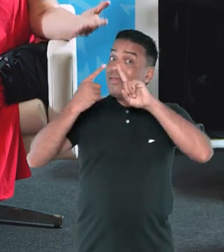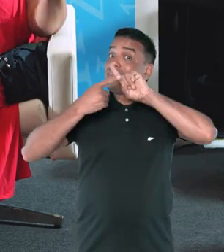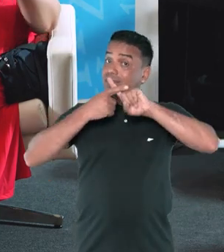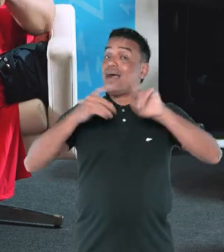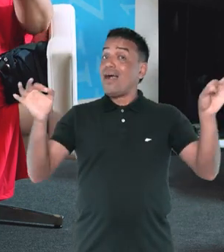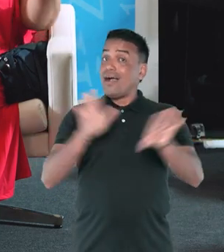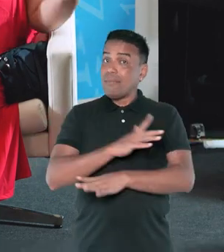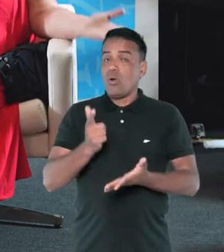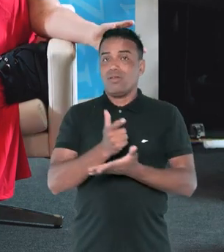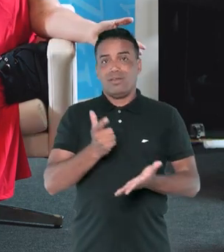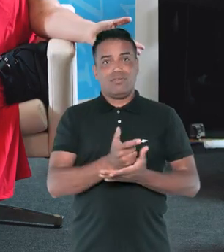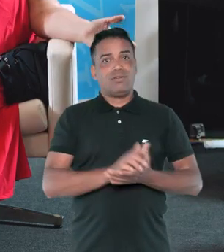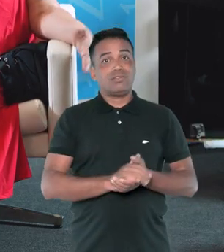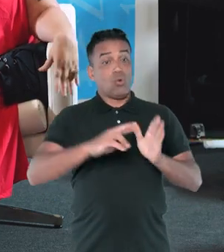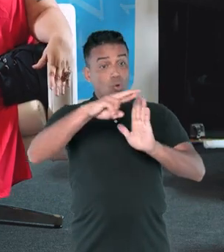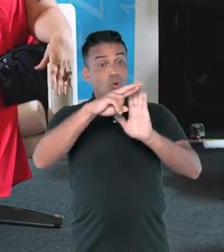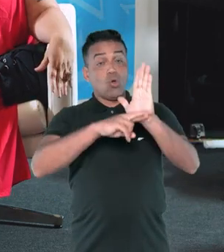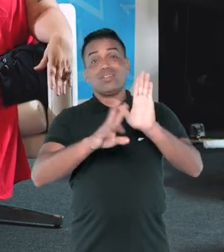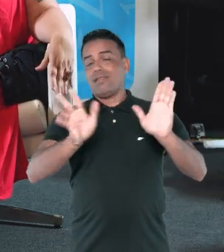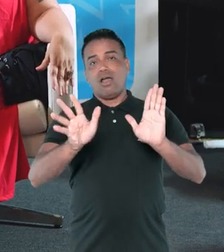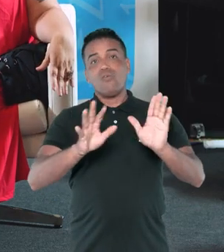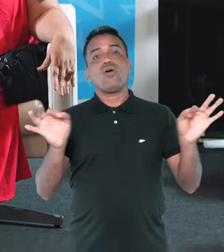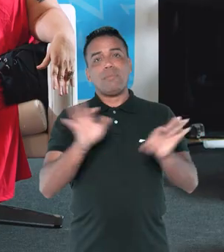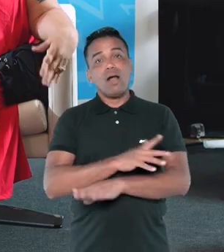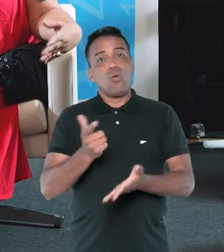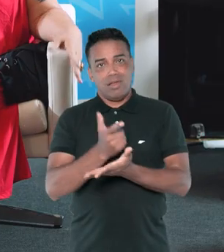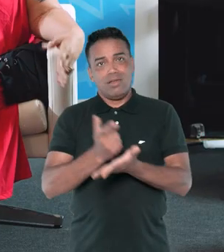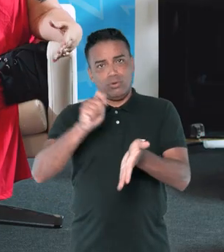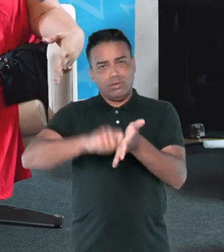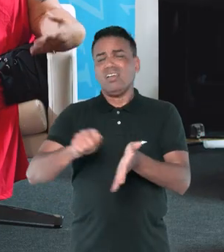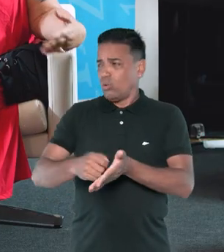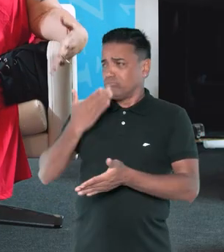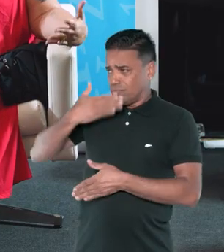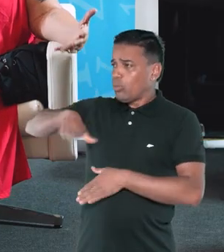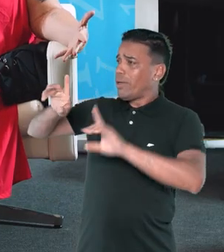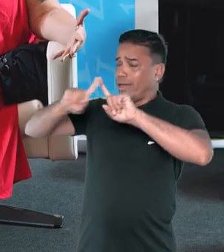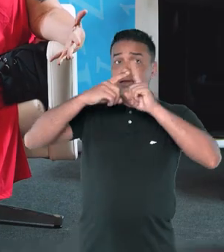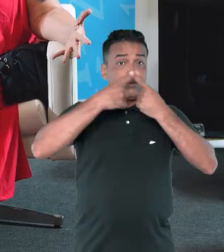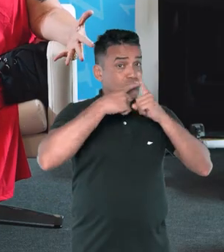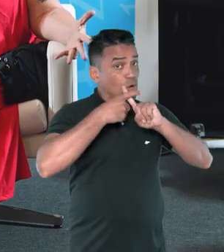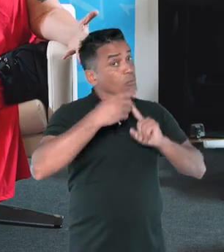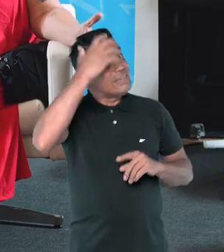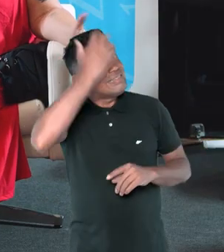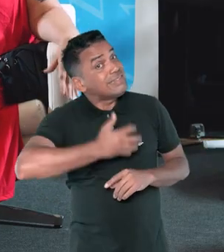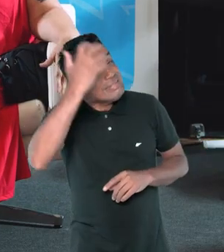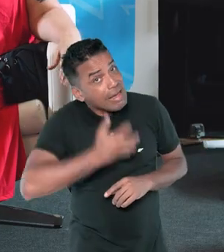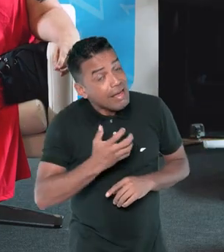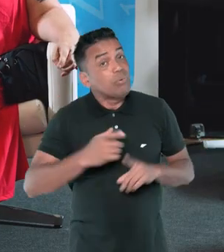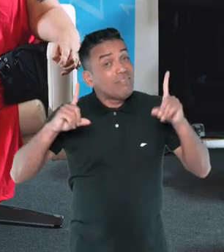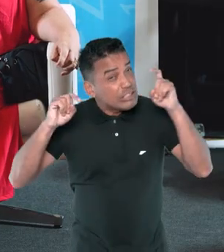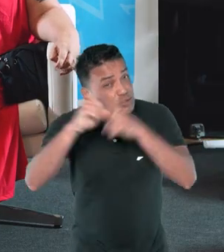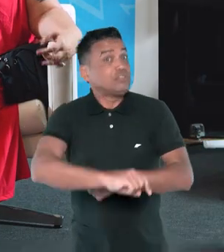eu falei, eu não vou fazer roteiro, eu vou terminar a fazer um livro. E aí eu disse, eu prometo. Eu disse, não, mas prometa sério, porque vai ser muito